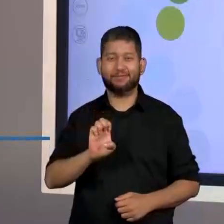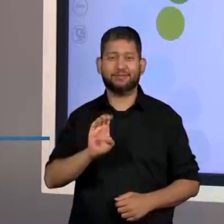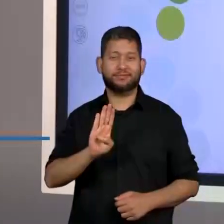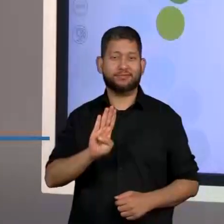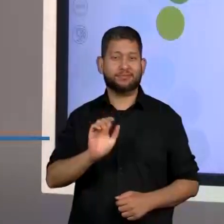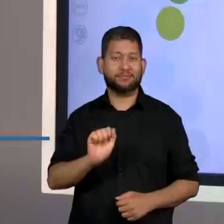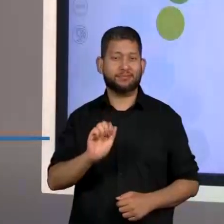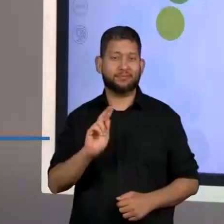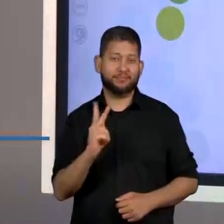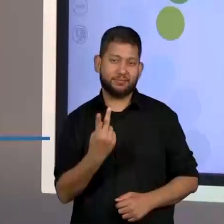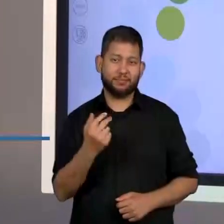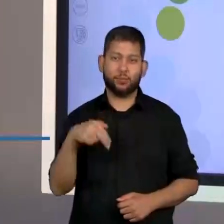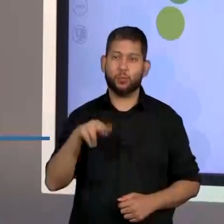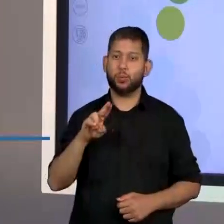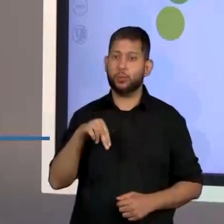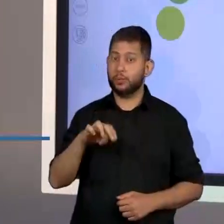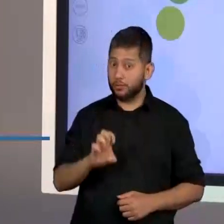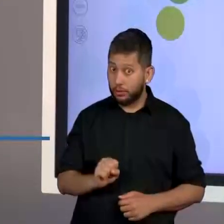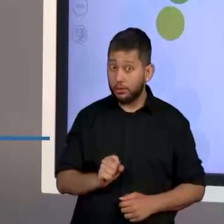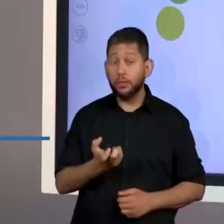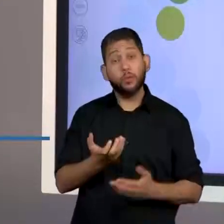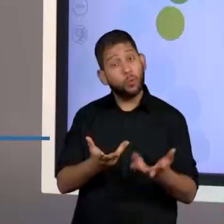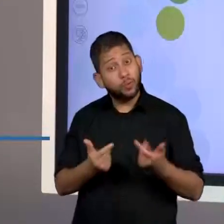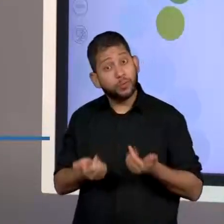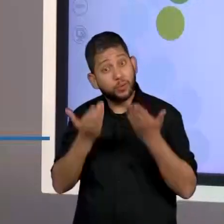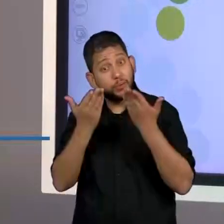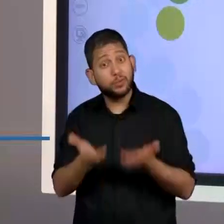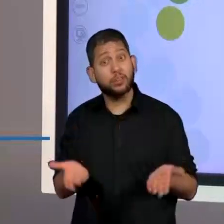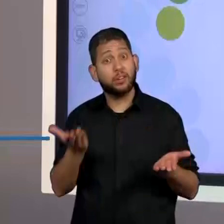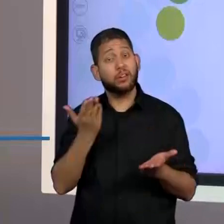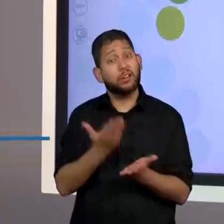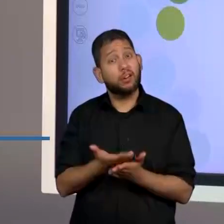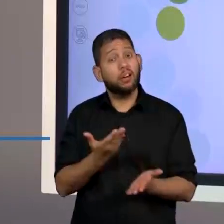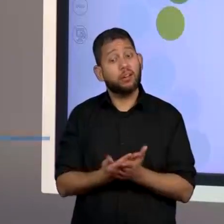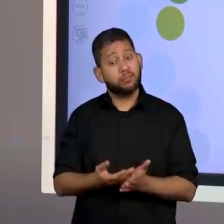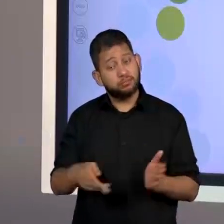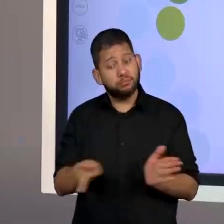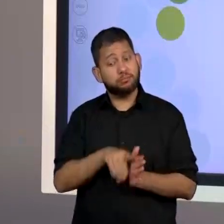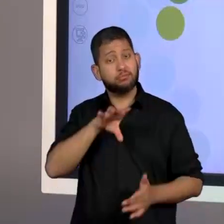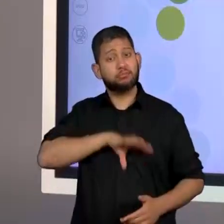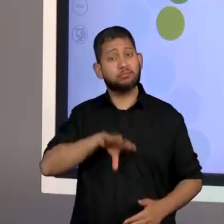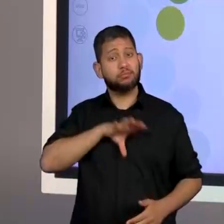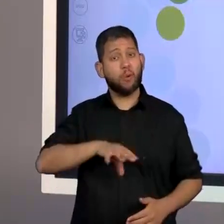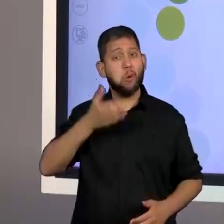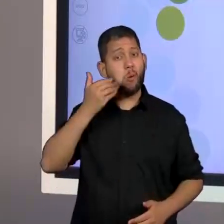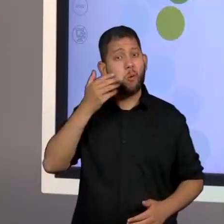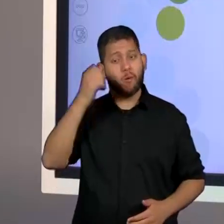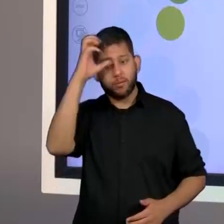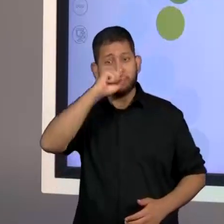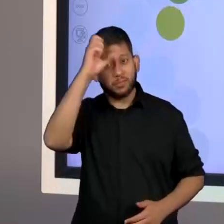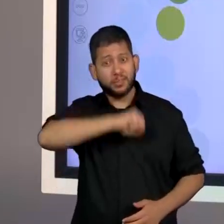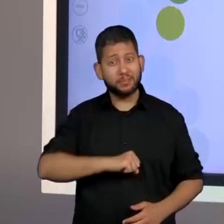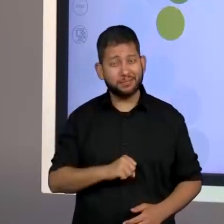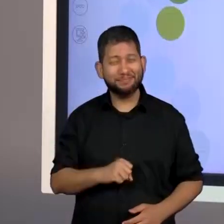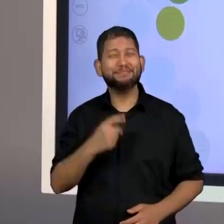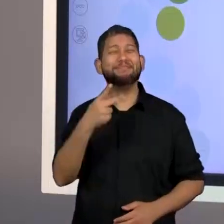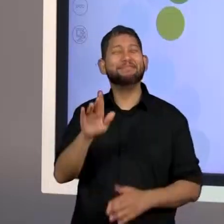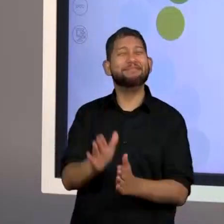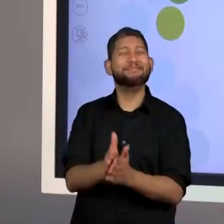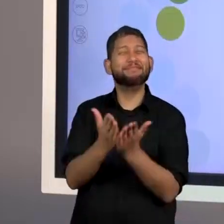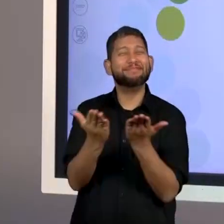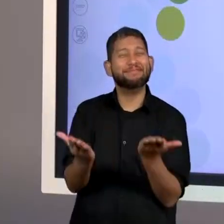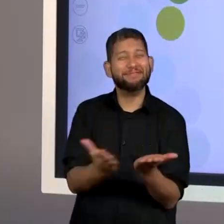você para mais uma super aula de língua portuguesa Então já separa o caderno aí que a aula hoje